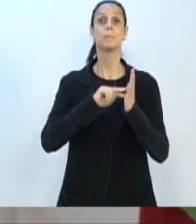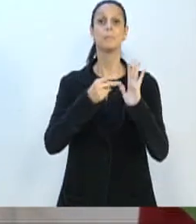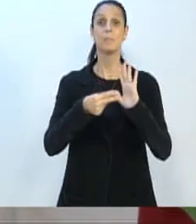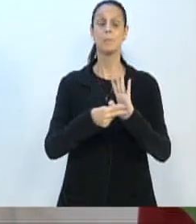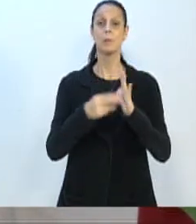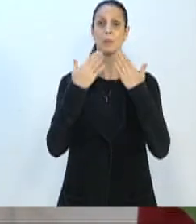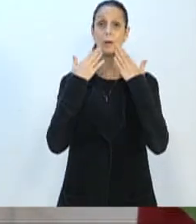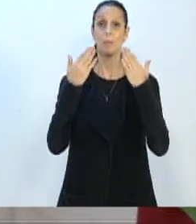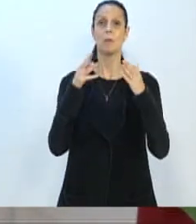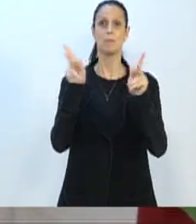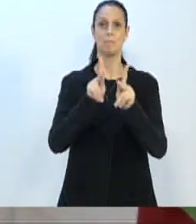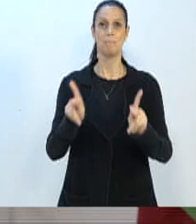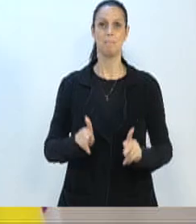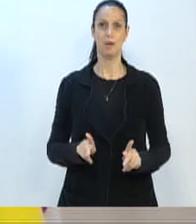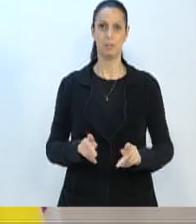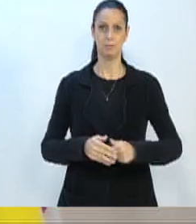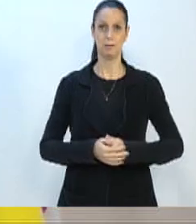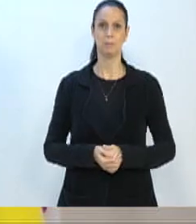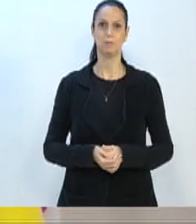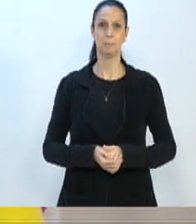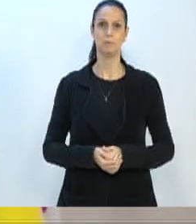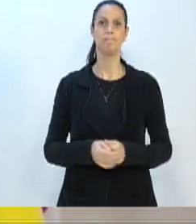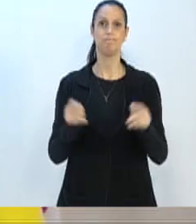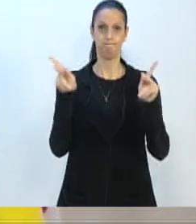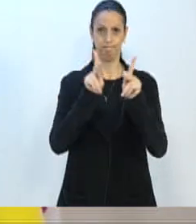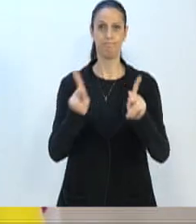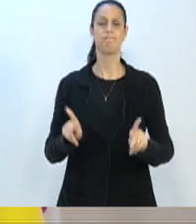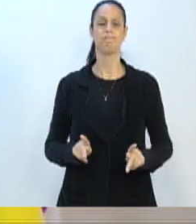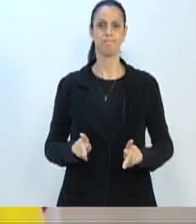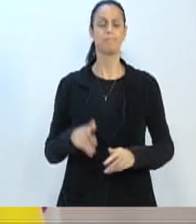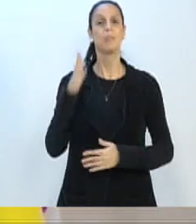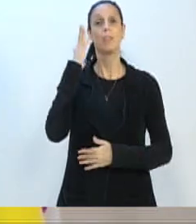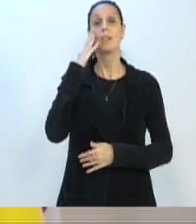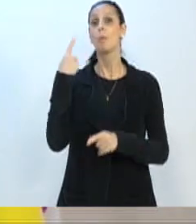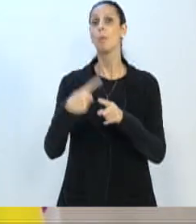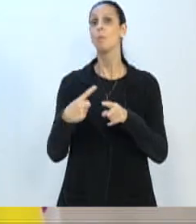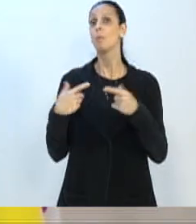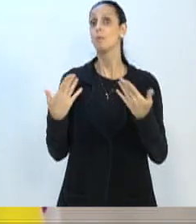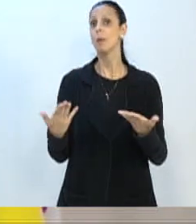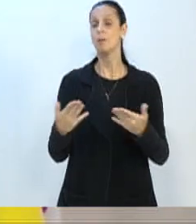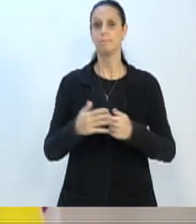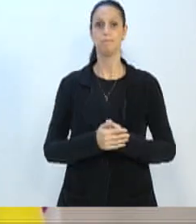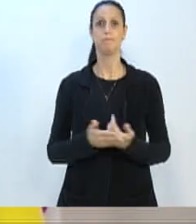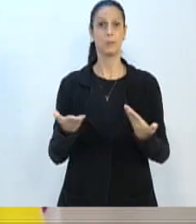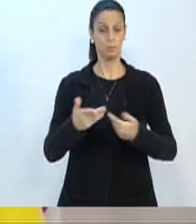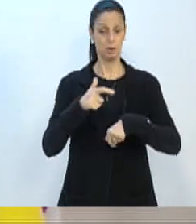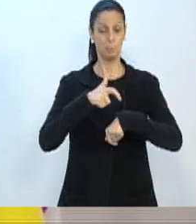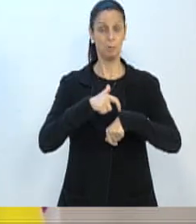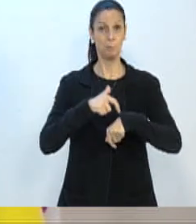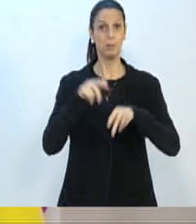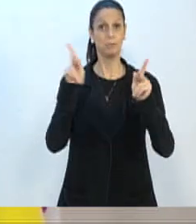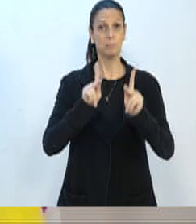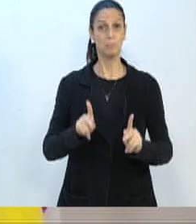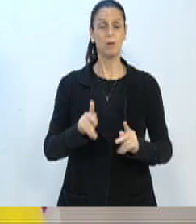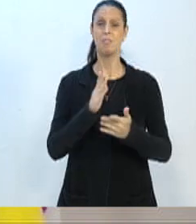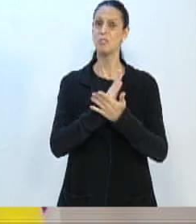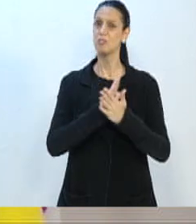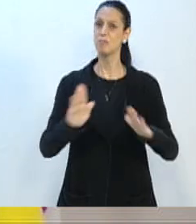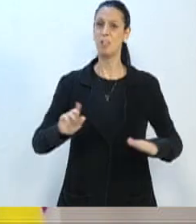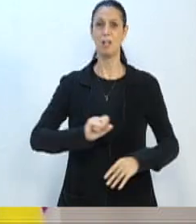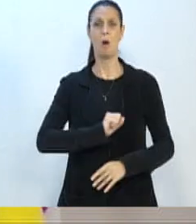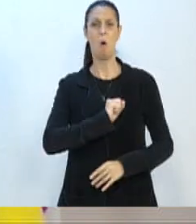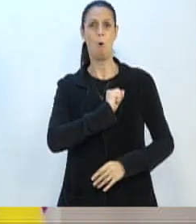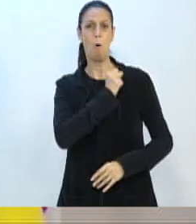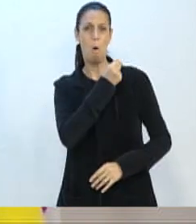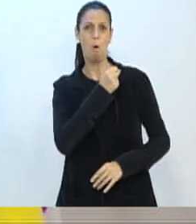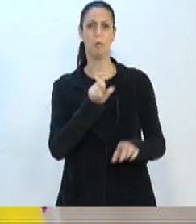rapaz a paz sabe por quê Porque agora é hora de paz chega de ódio de rancor de